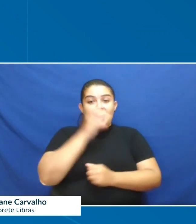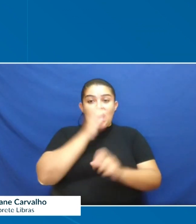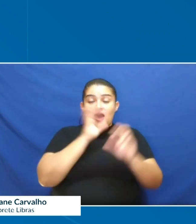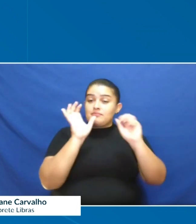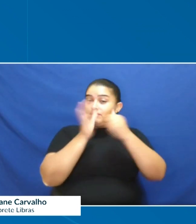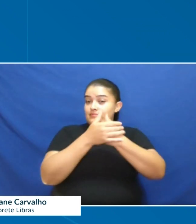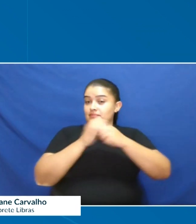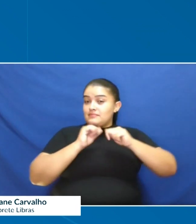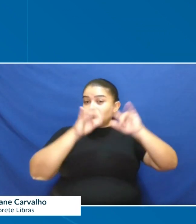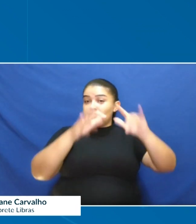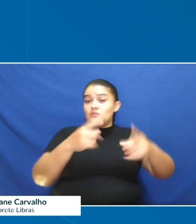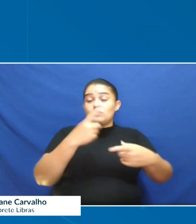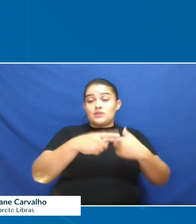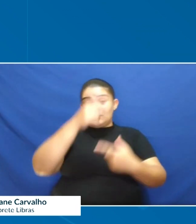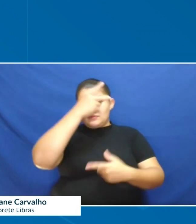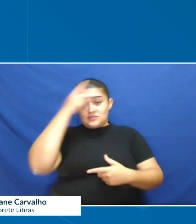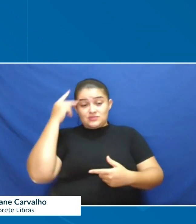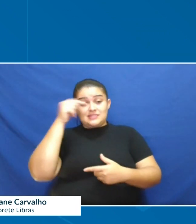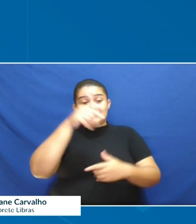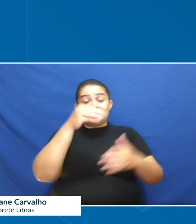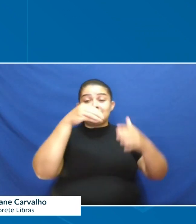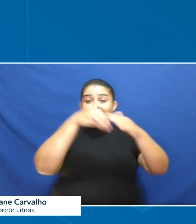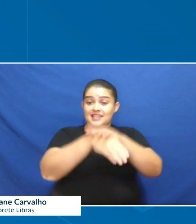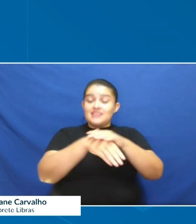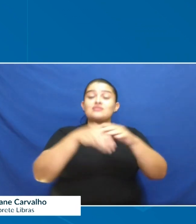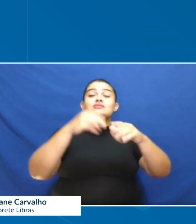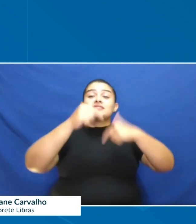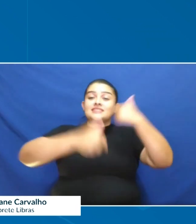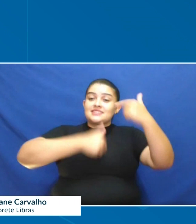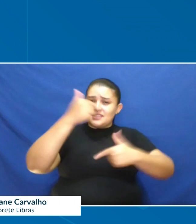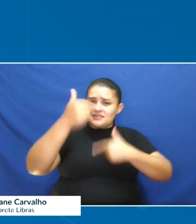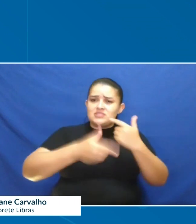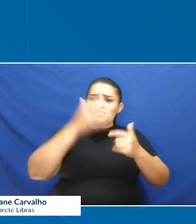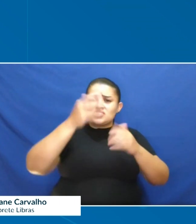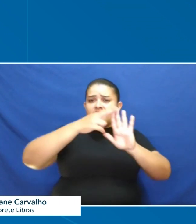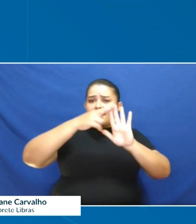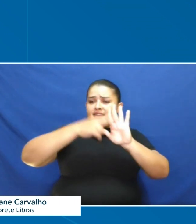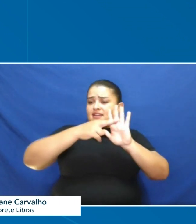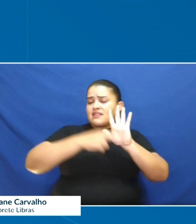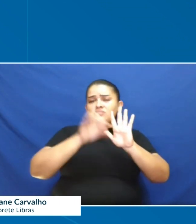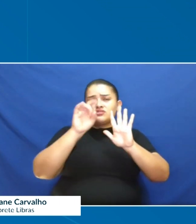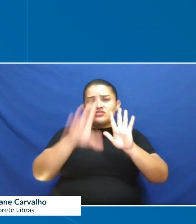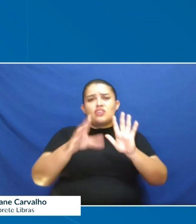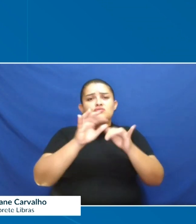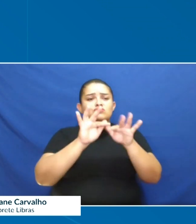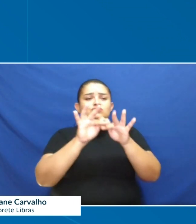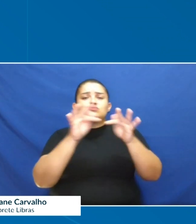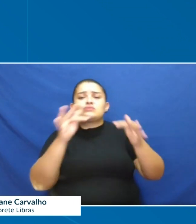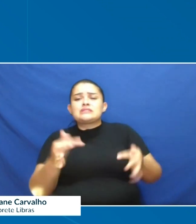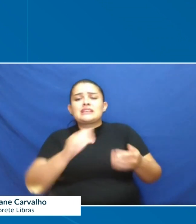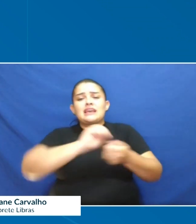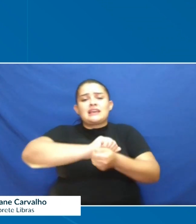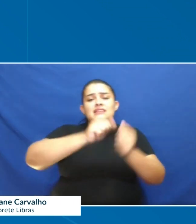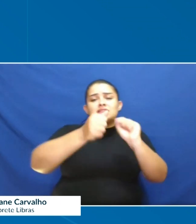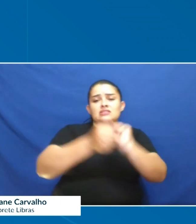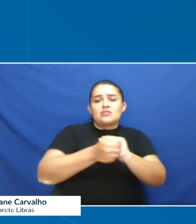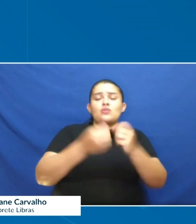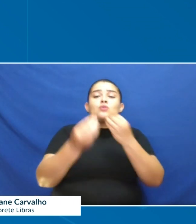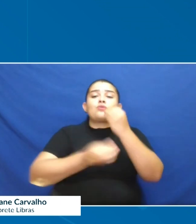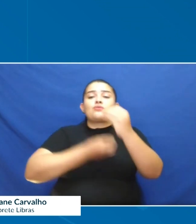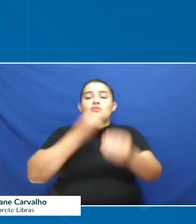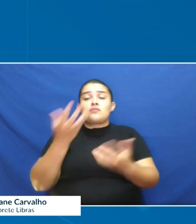Os funcionários ele já tinha procedimentos descritos, o que ele fez? Só fez um pequeno ajuste de como ele estaria implantando